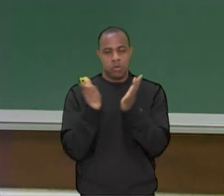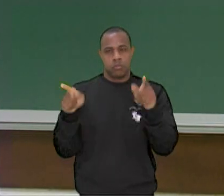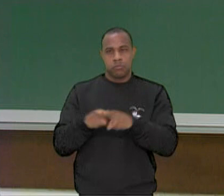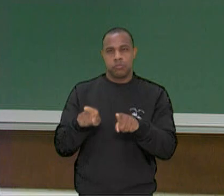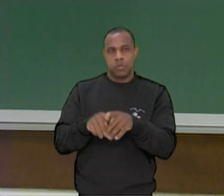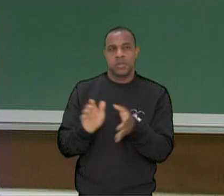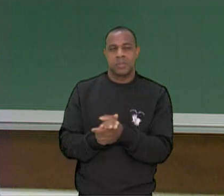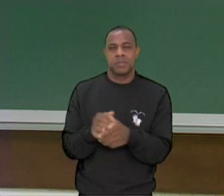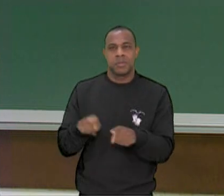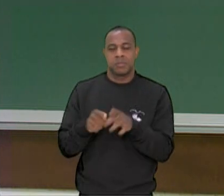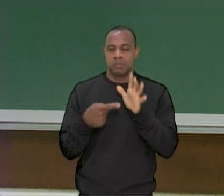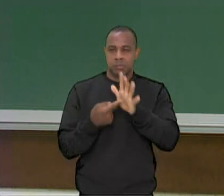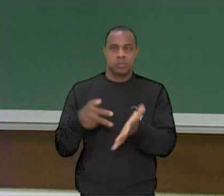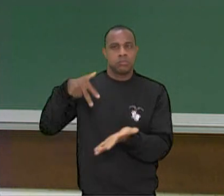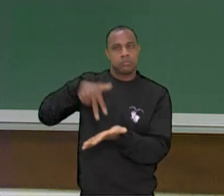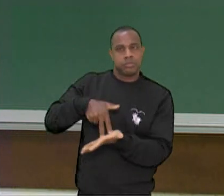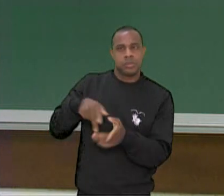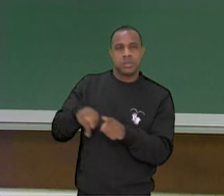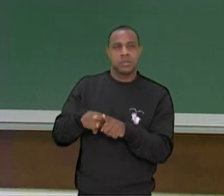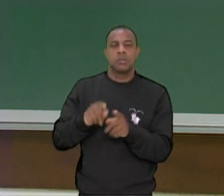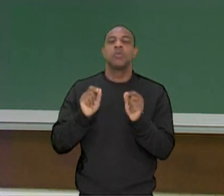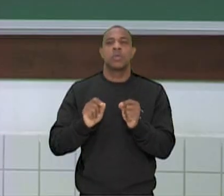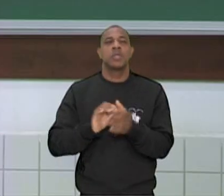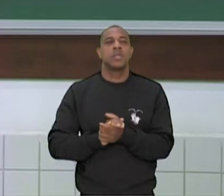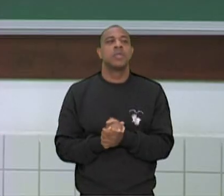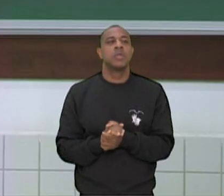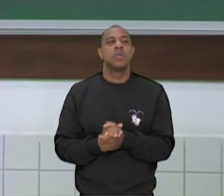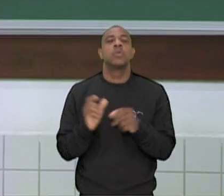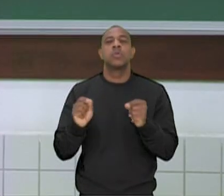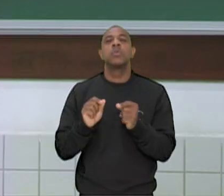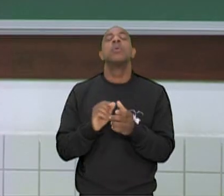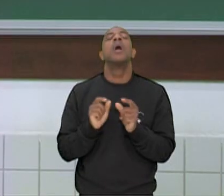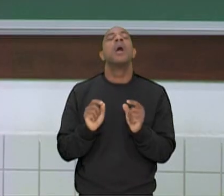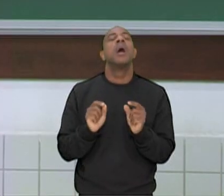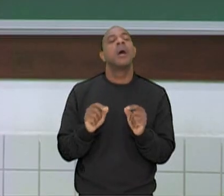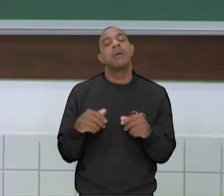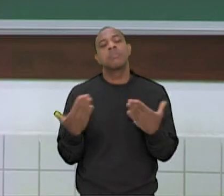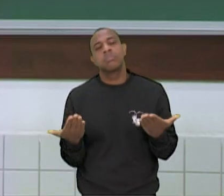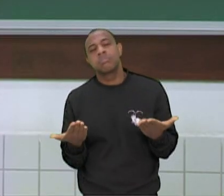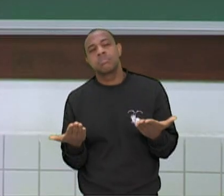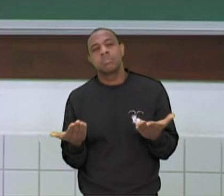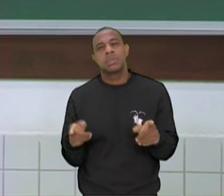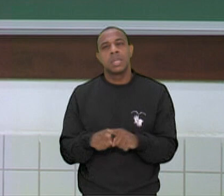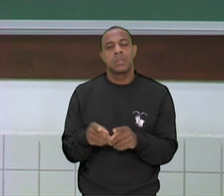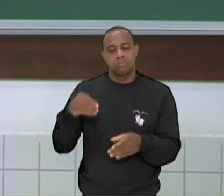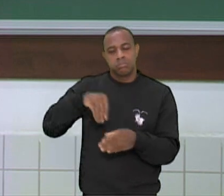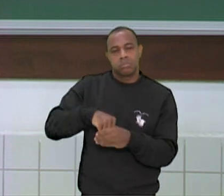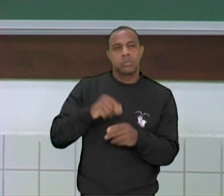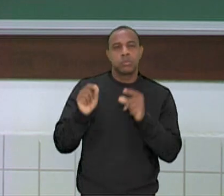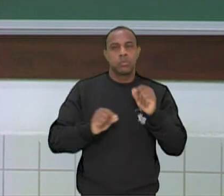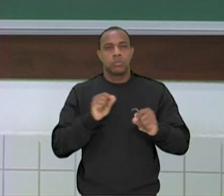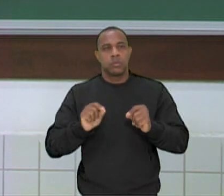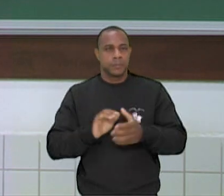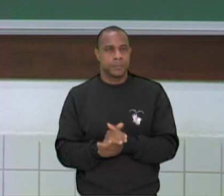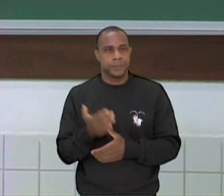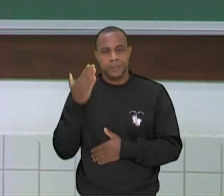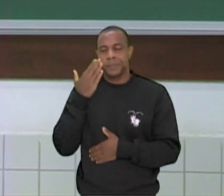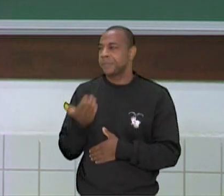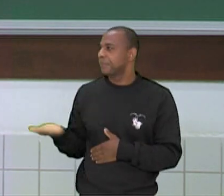imagem o posicionamento editorial do veículo ao qual ela está inserida.